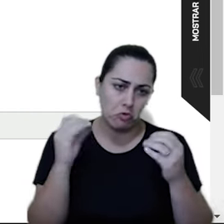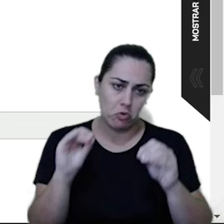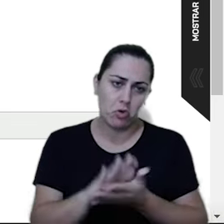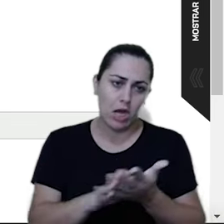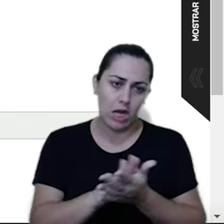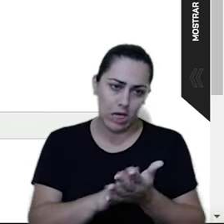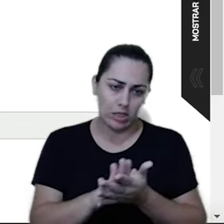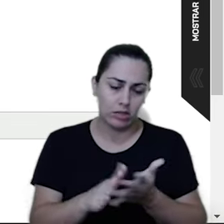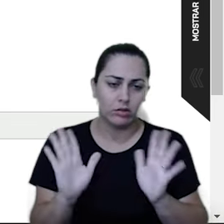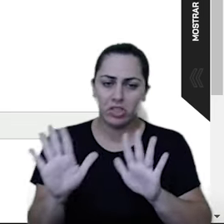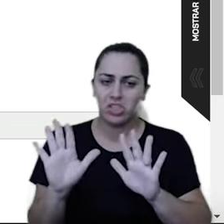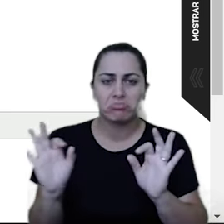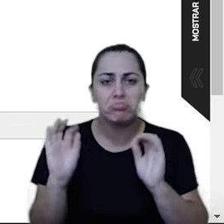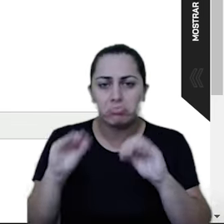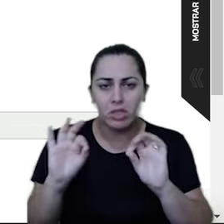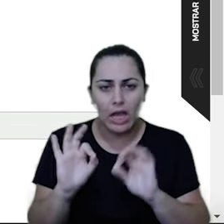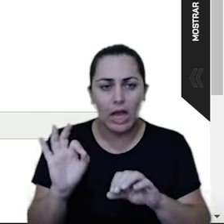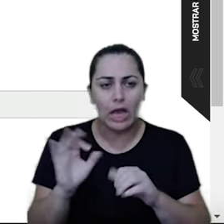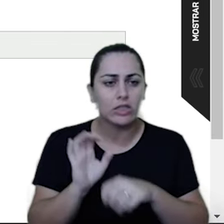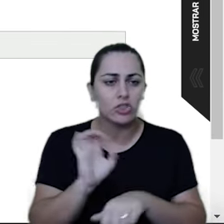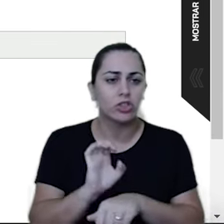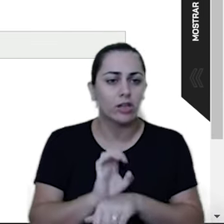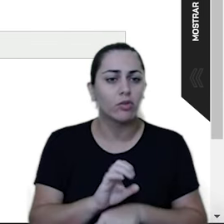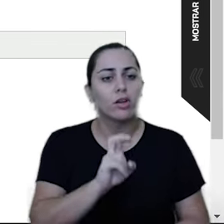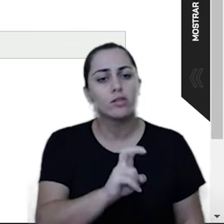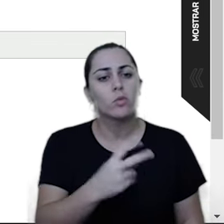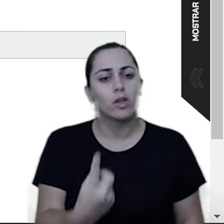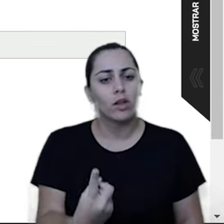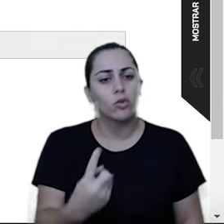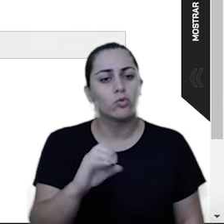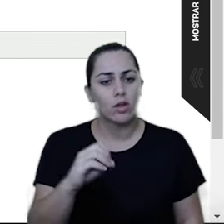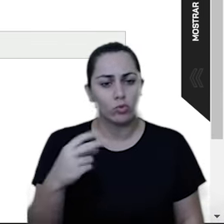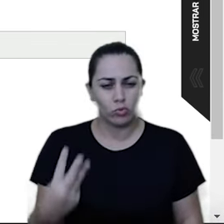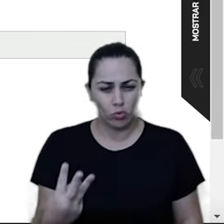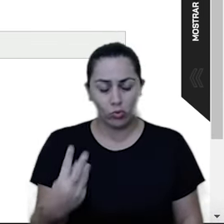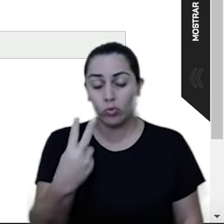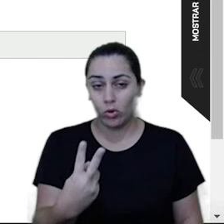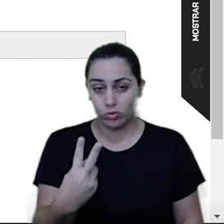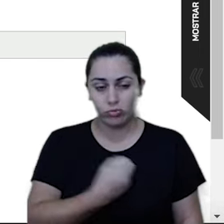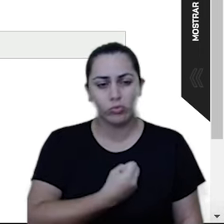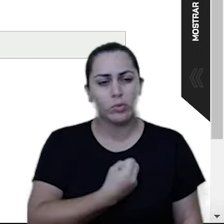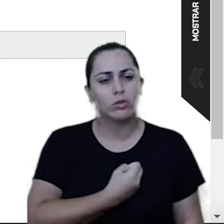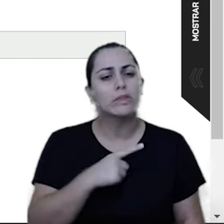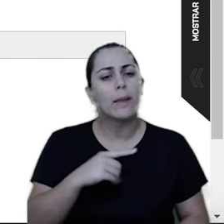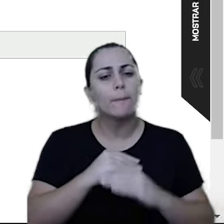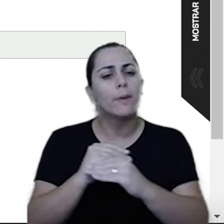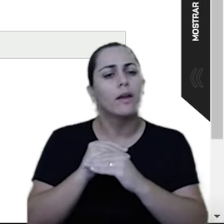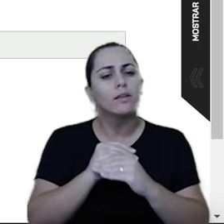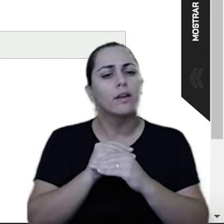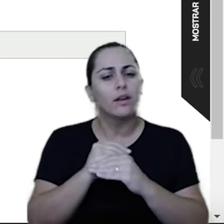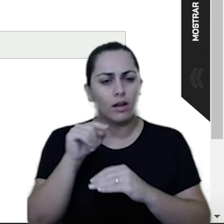vou me preocupar de te falar a verdade vou deixar sem nada aqui 5102 aí lembra esse sistema traz um padrão